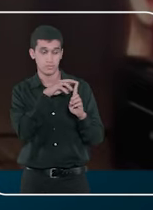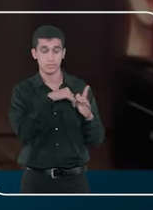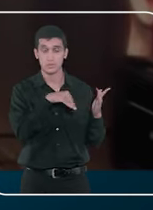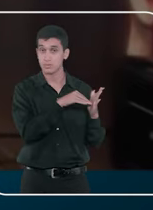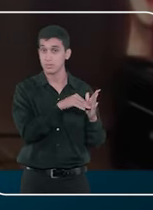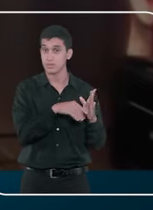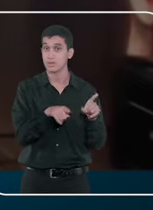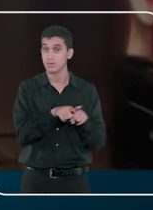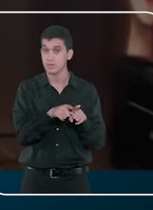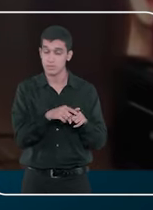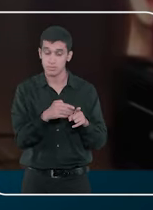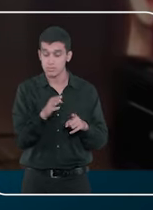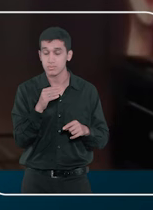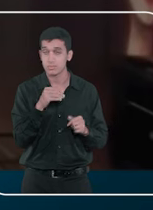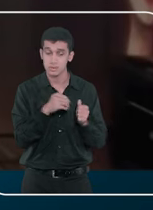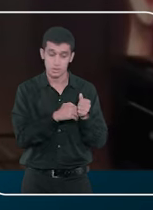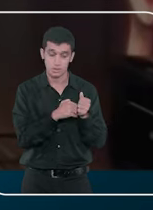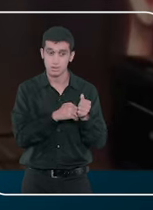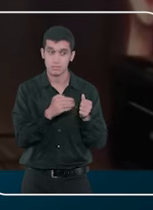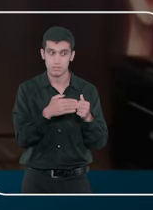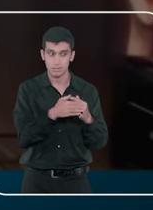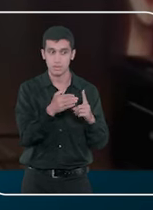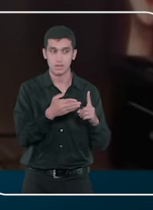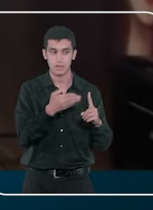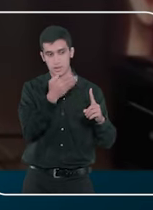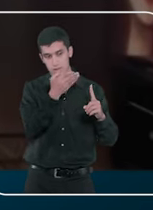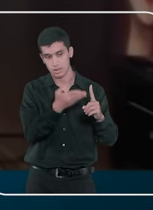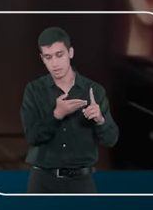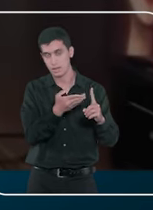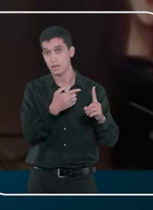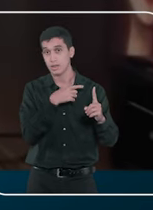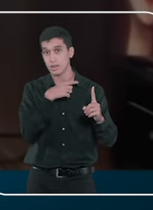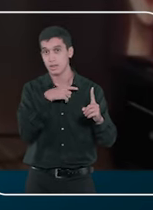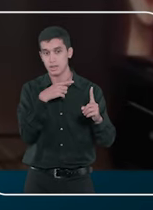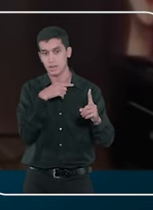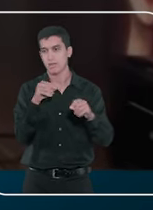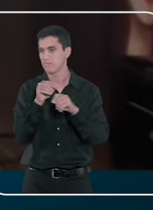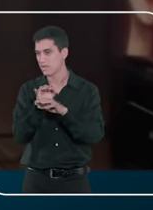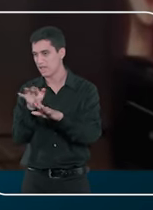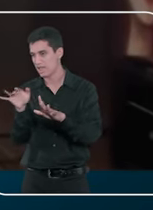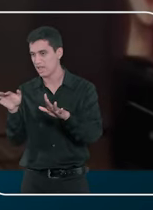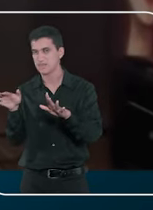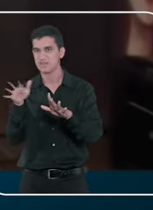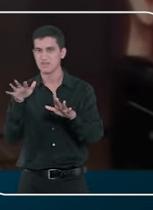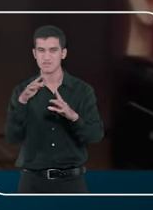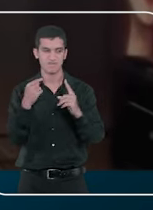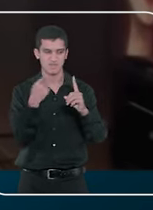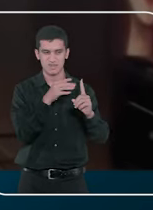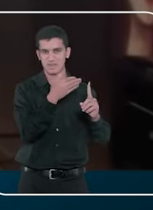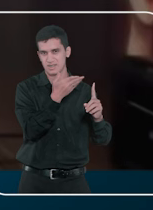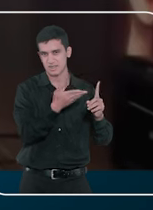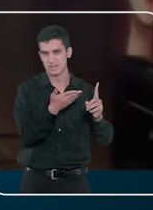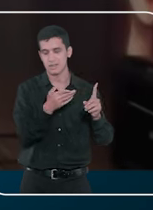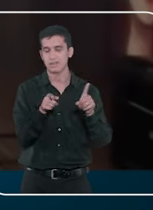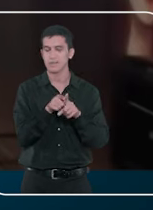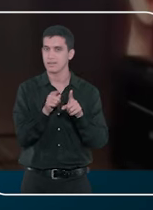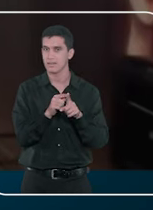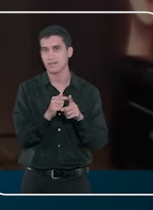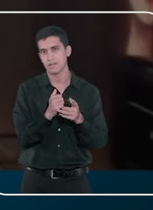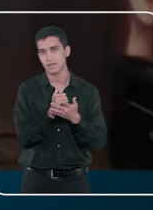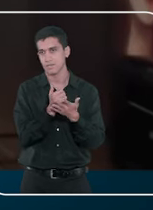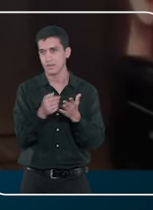expor o interessado numa colaboração e até levar ao